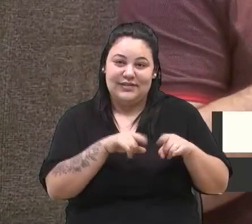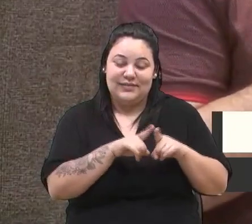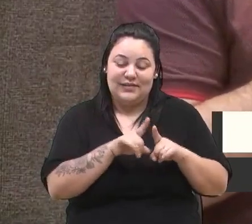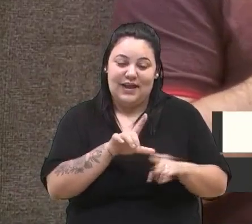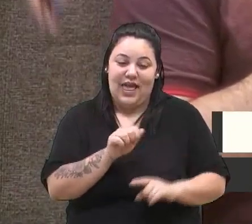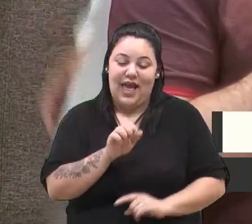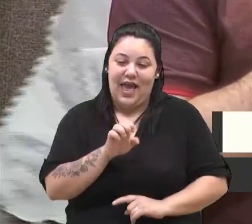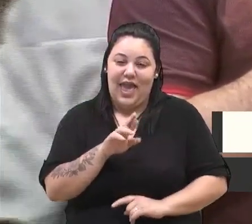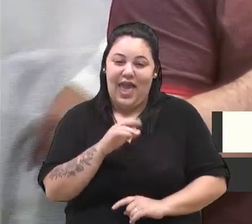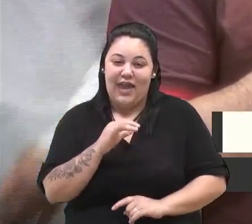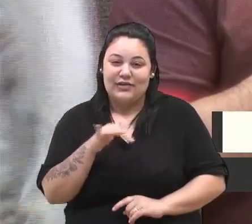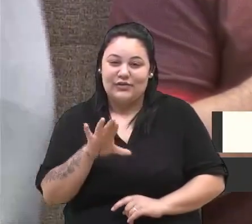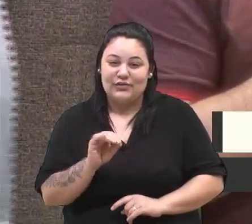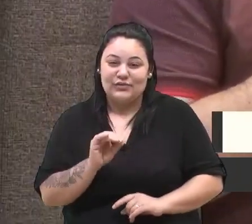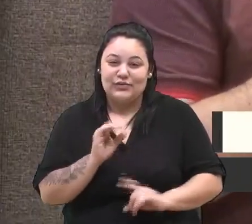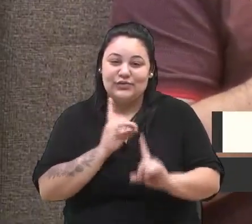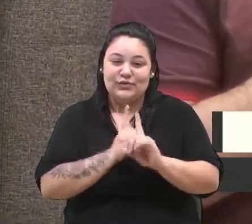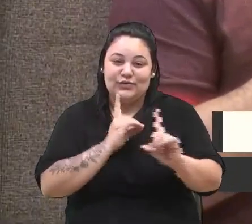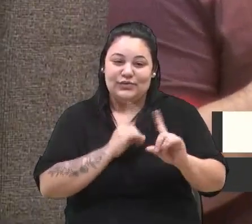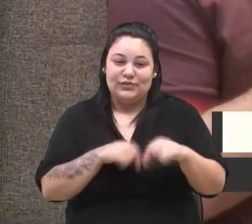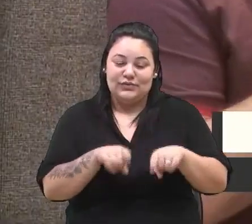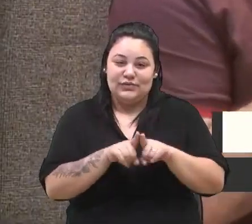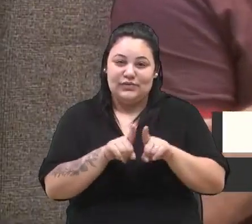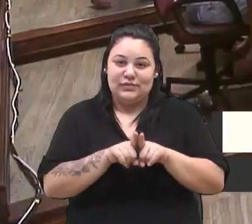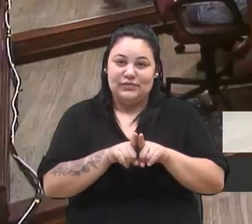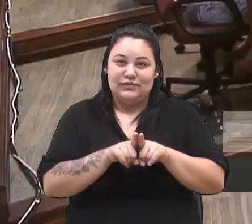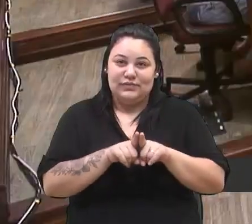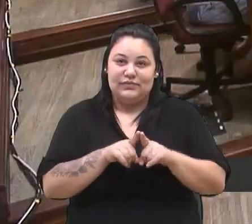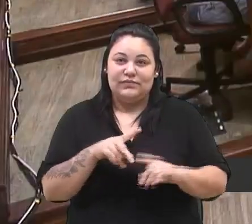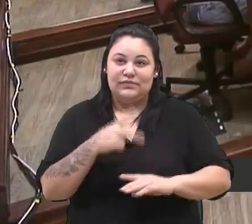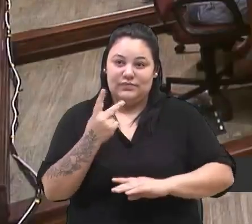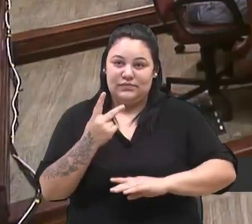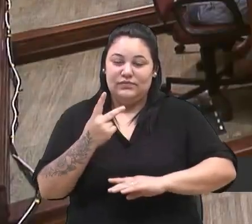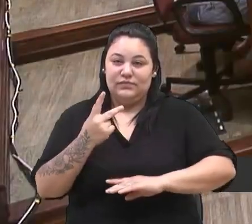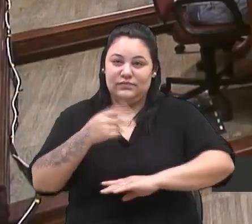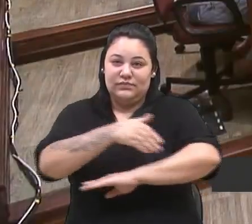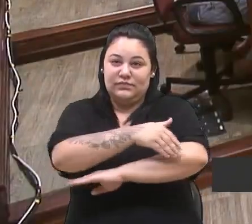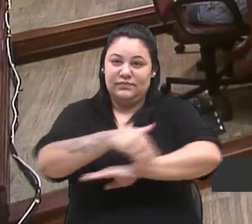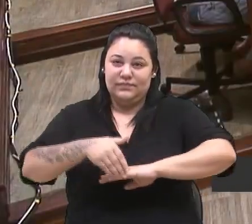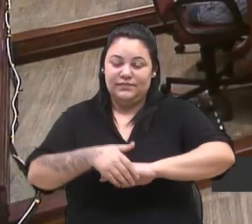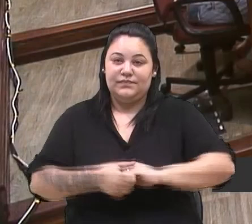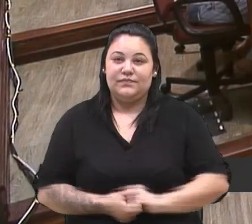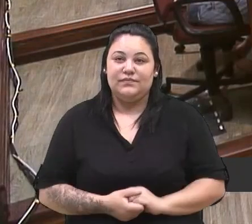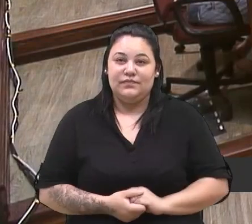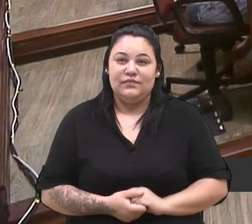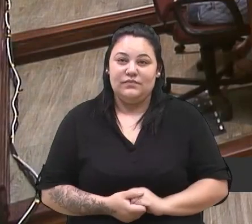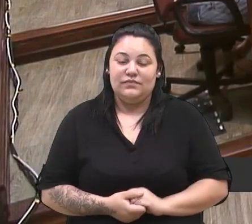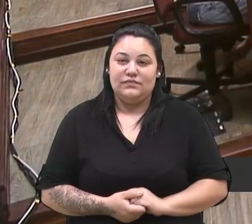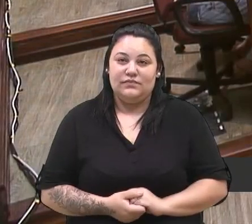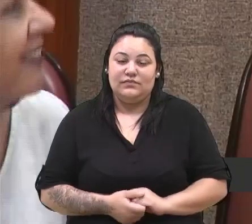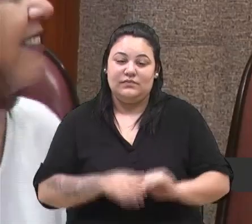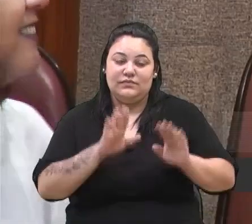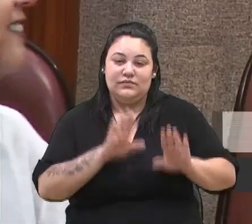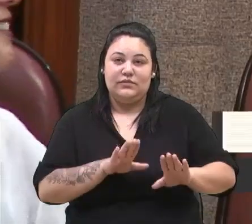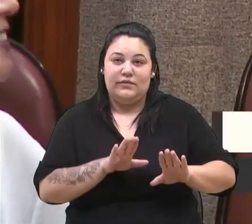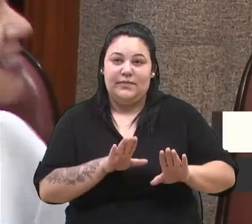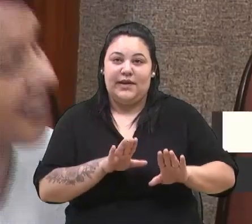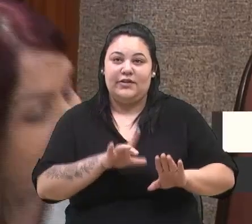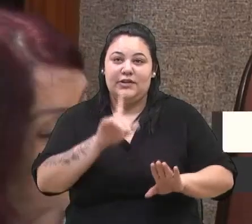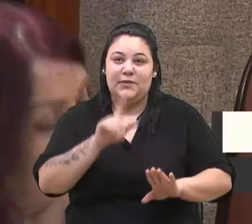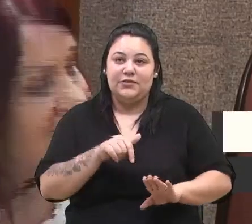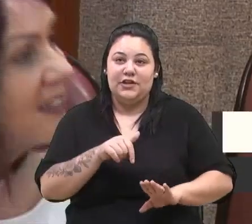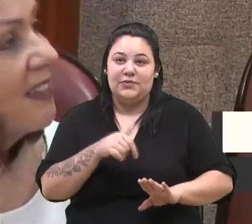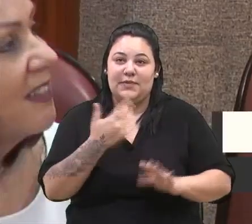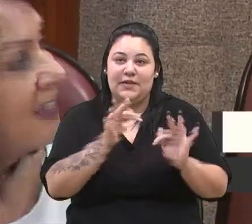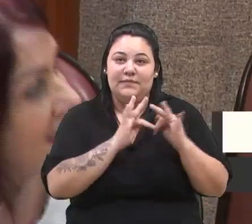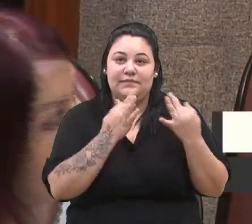descobriu essa essa rua sem denominação e a gente conseguiu homenagear e deixar eh gravado para sempre na memória de toda a família